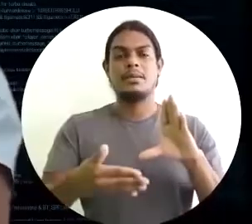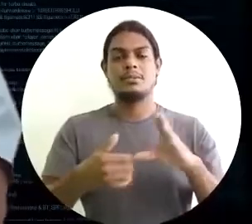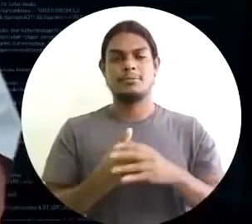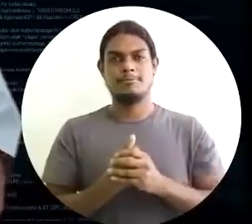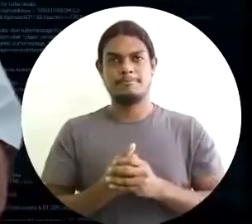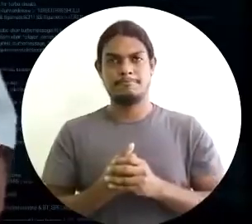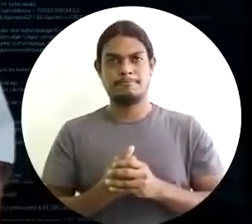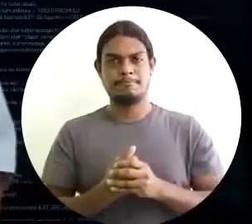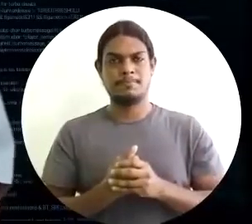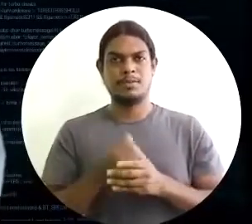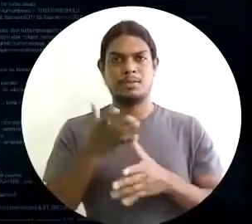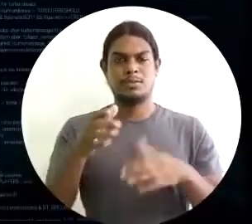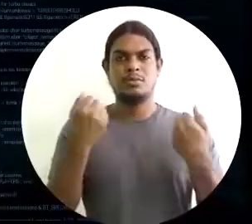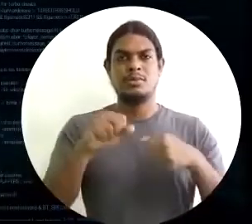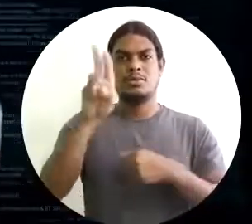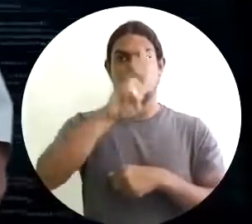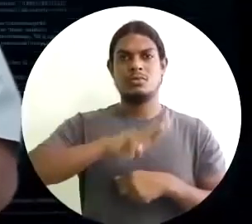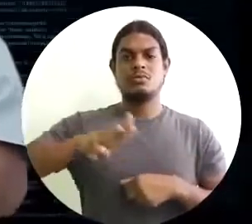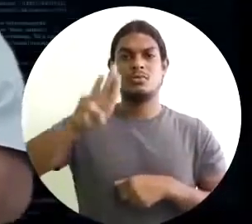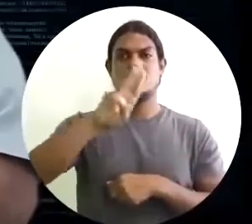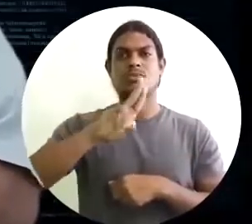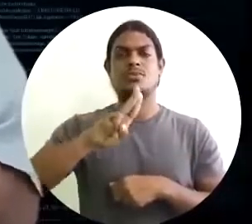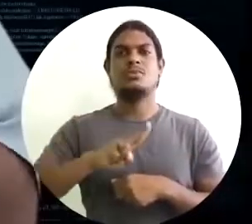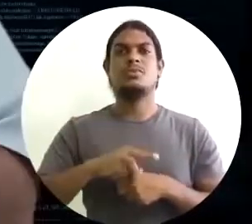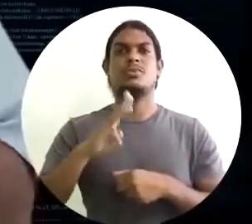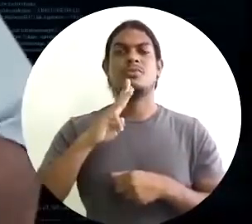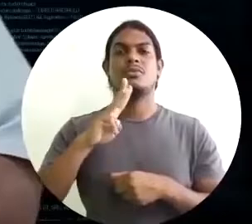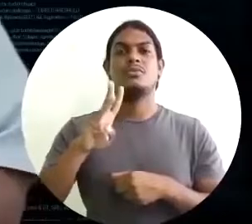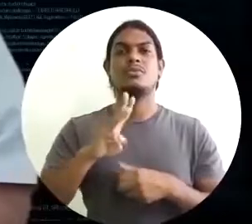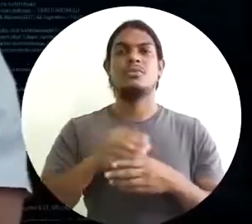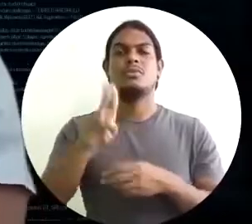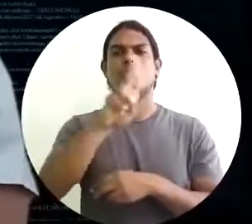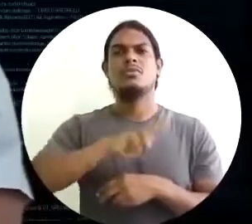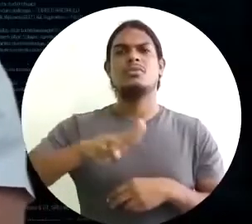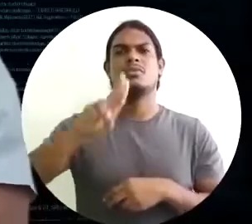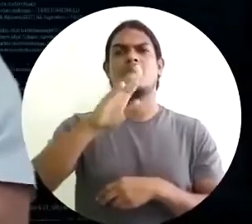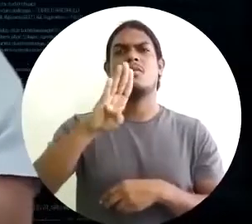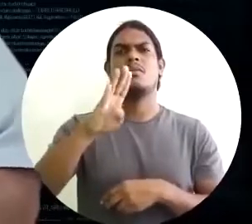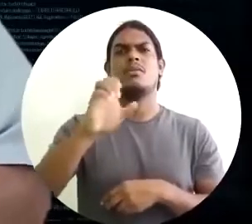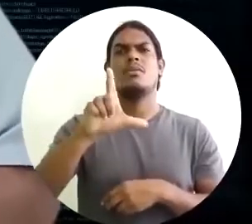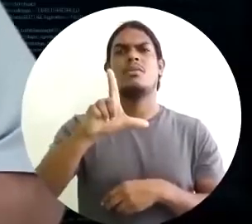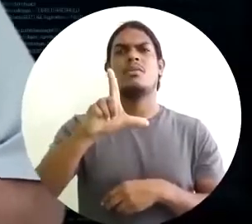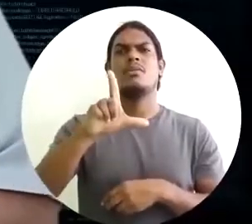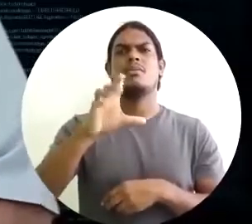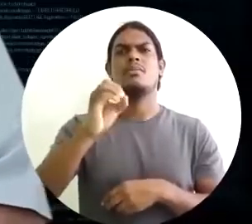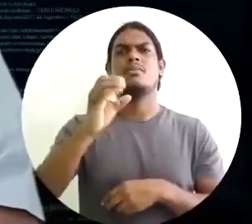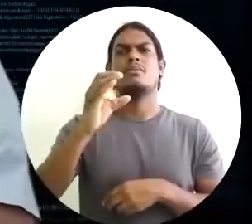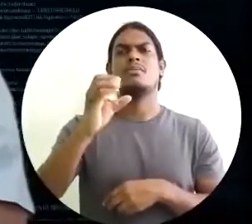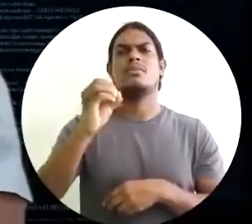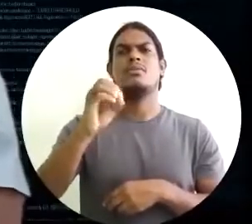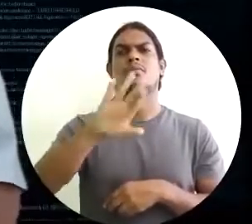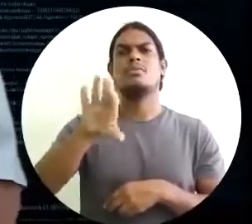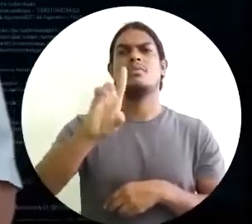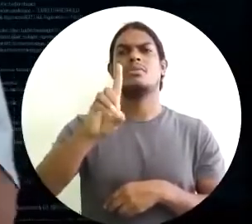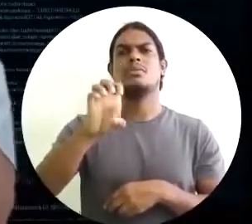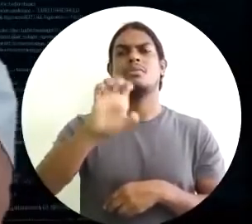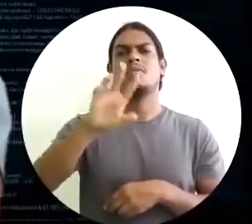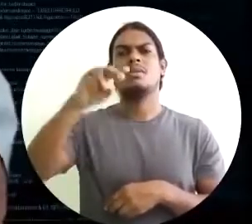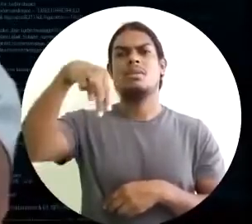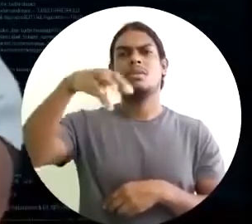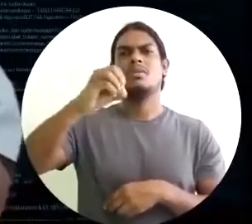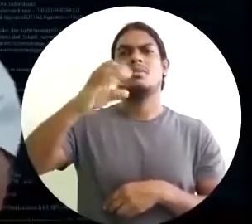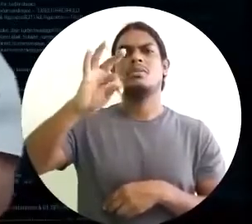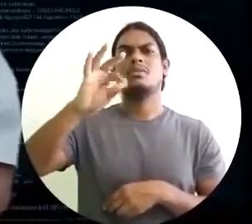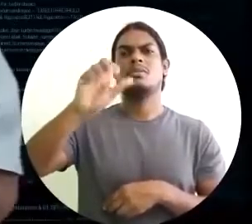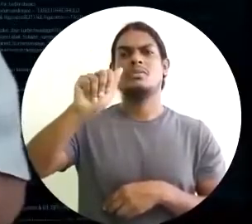se você usa o Windows, você vai utilizar o bloco de notas do Windows. Isso mesmo, os arquivos HTML, eles